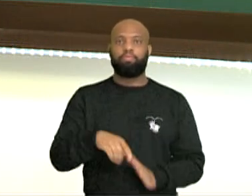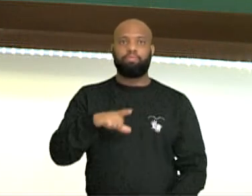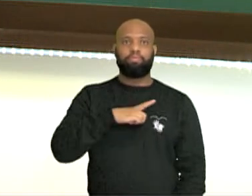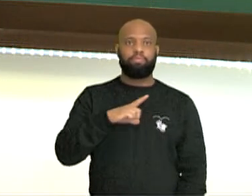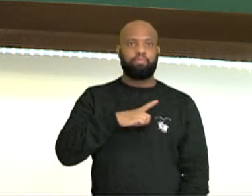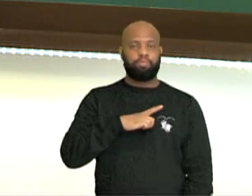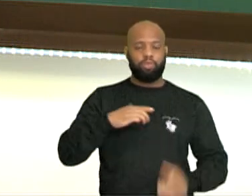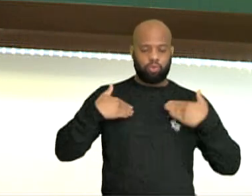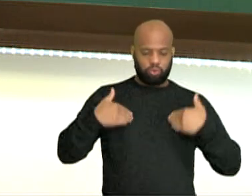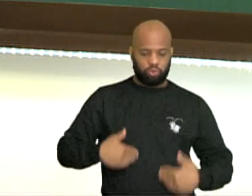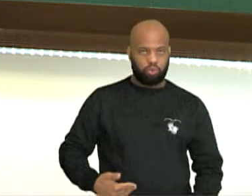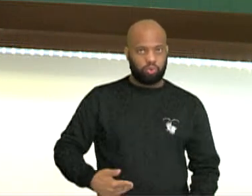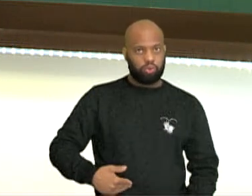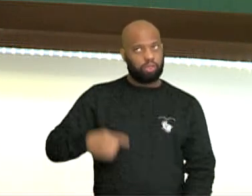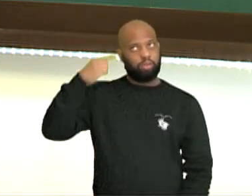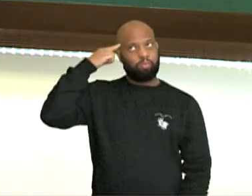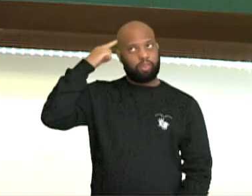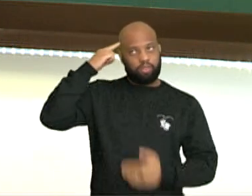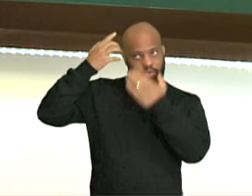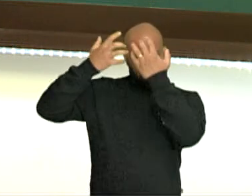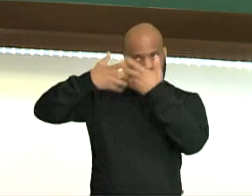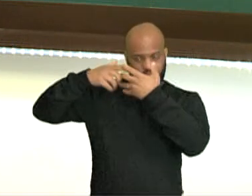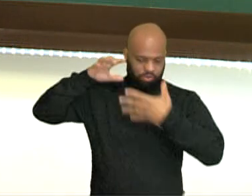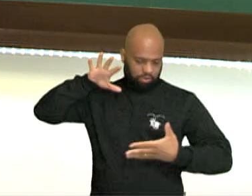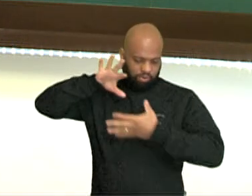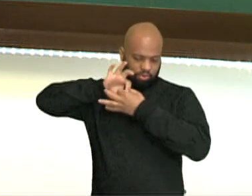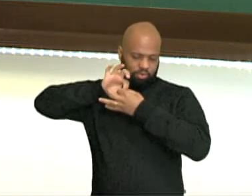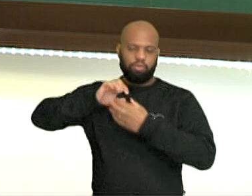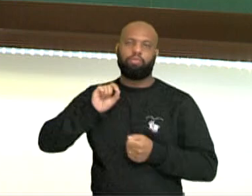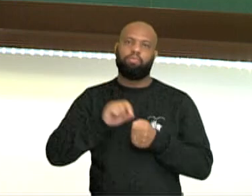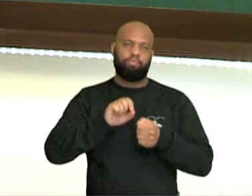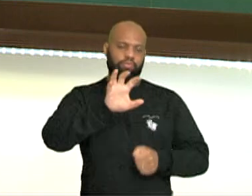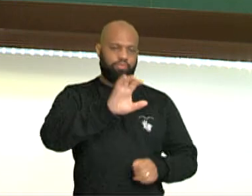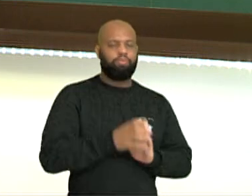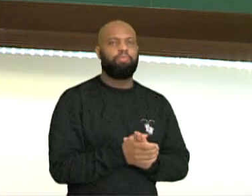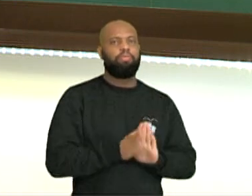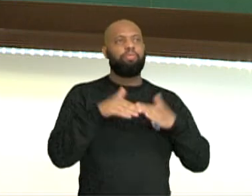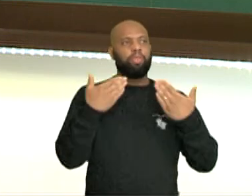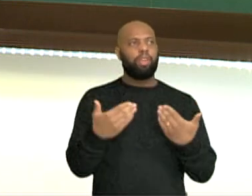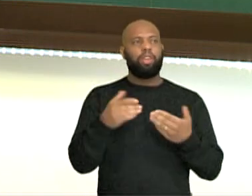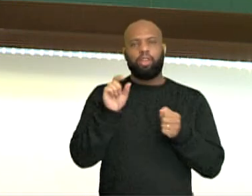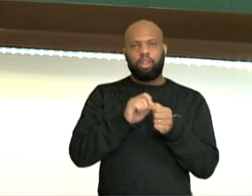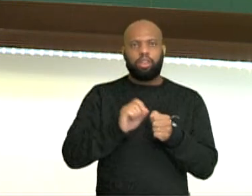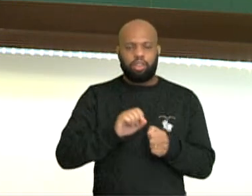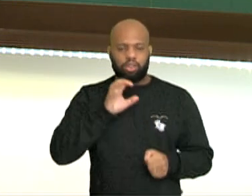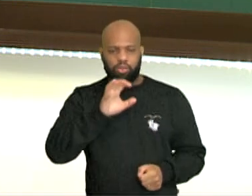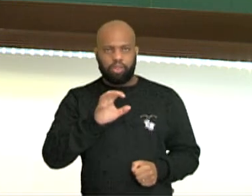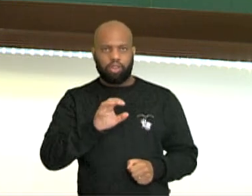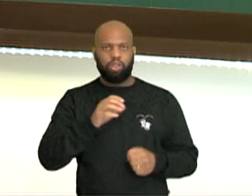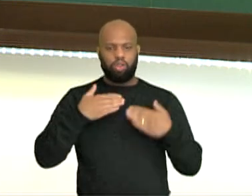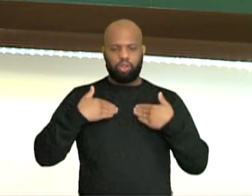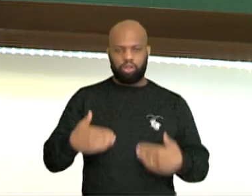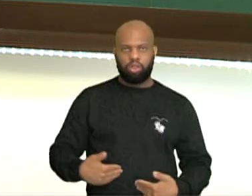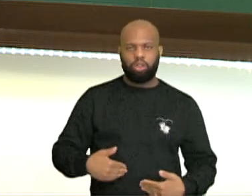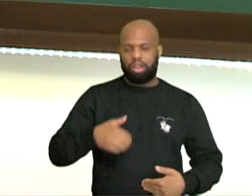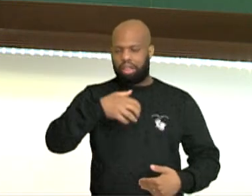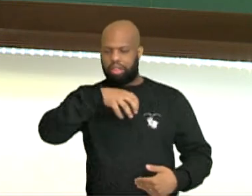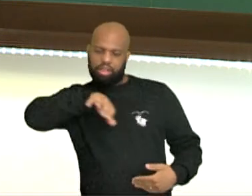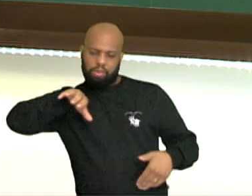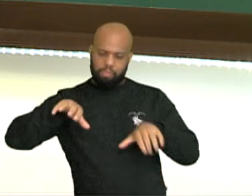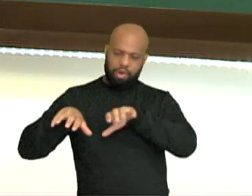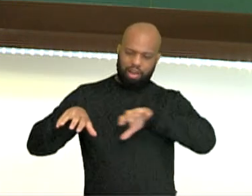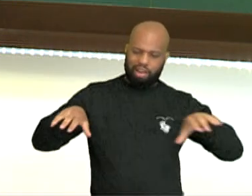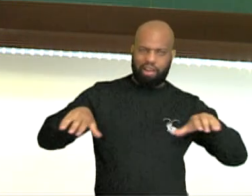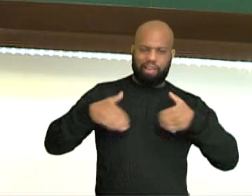minha parte física com a minha parte mental, com a minha parte espiritual, e eu não estou fazendo esse trabalho do corpo fragmentado, do